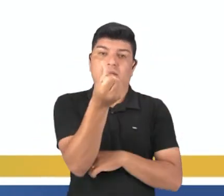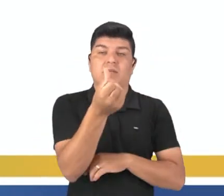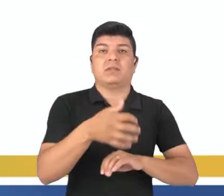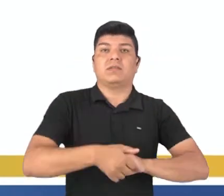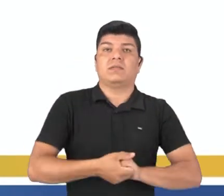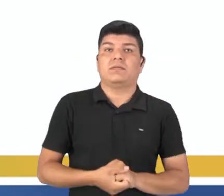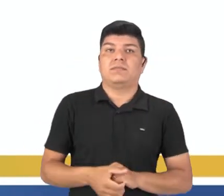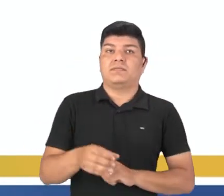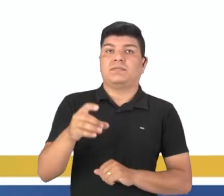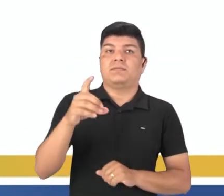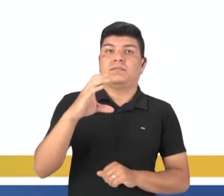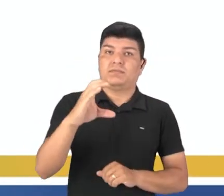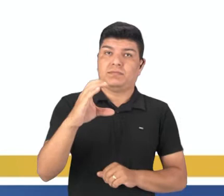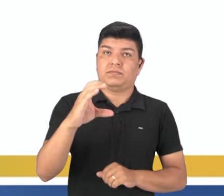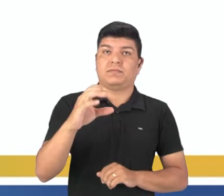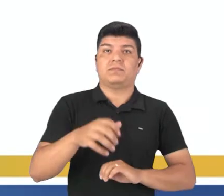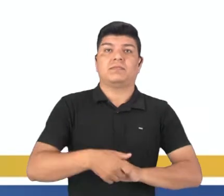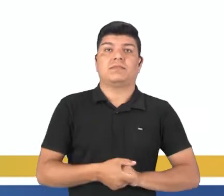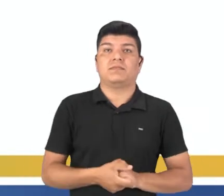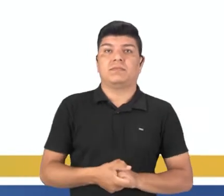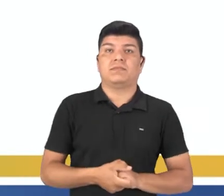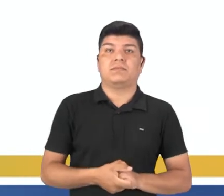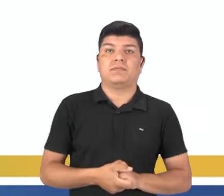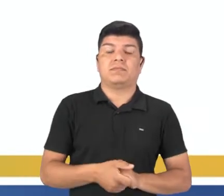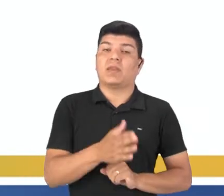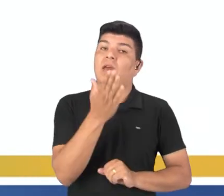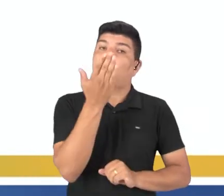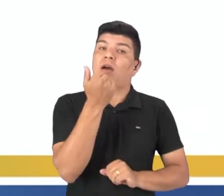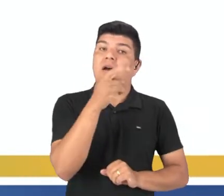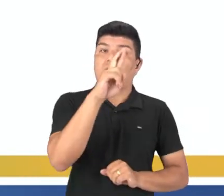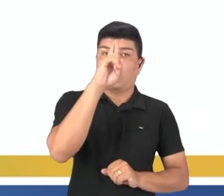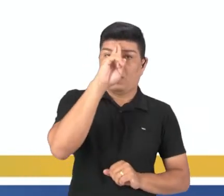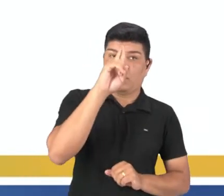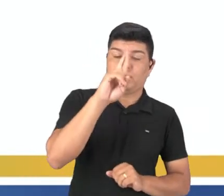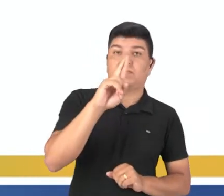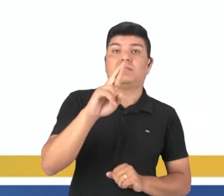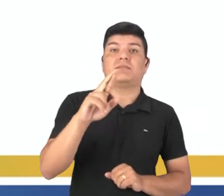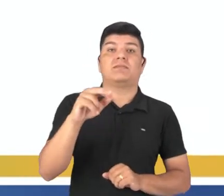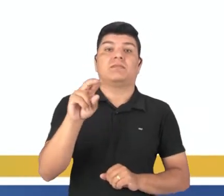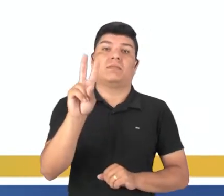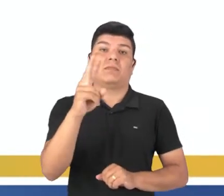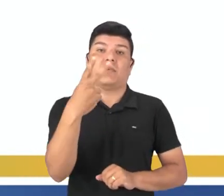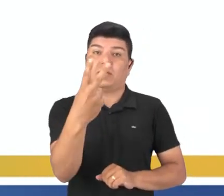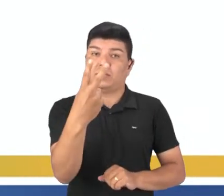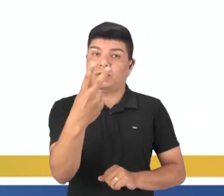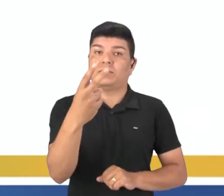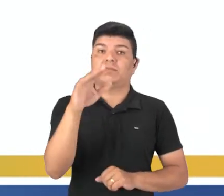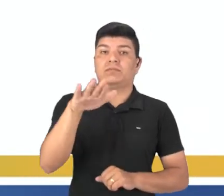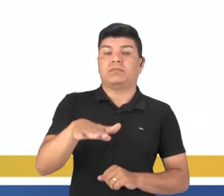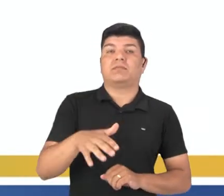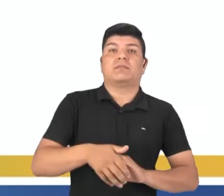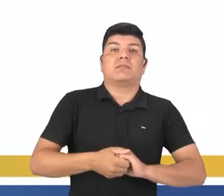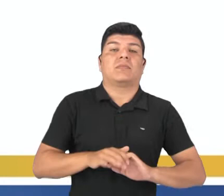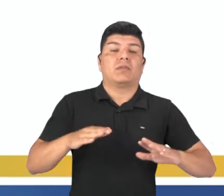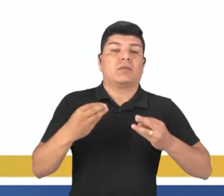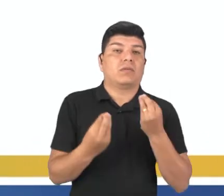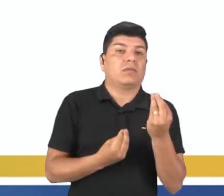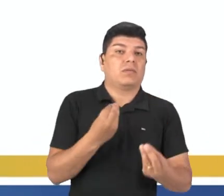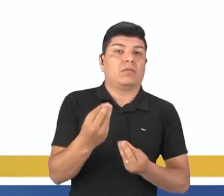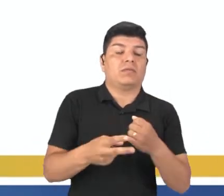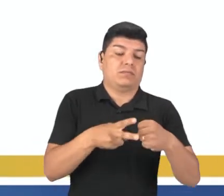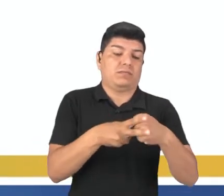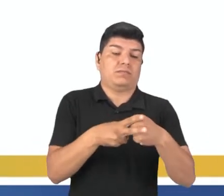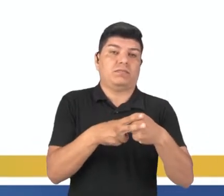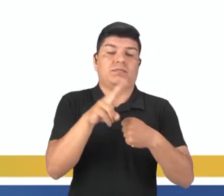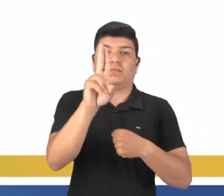e na letras e ré volante sexual almoçar as 12 ó eu vou colocar como ficam essa